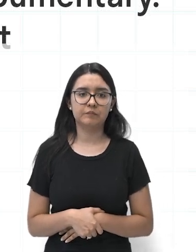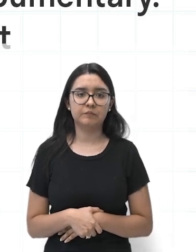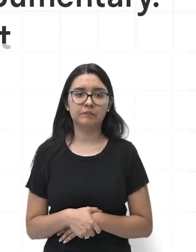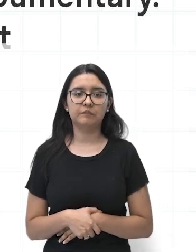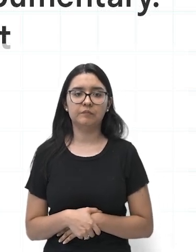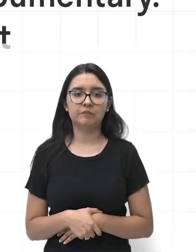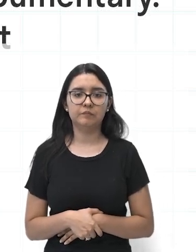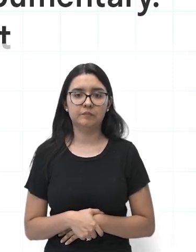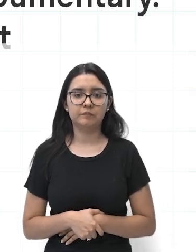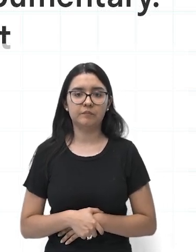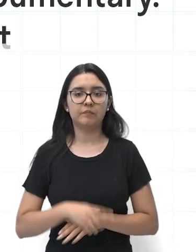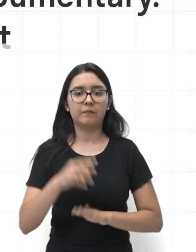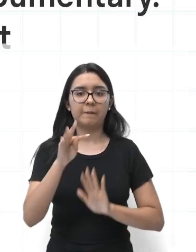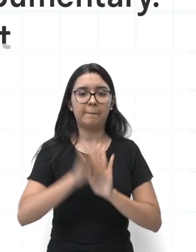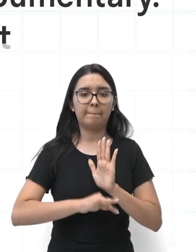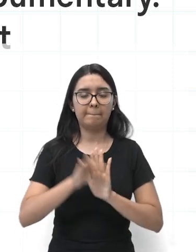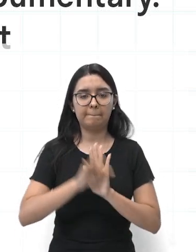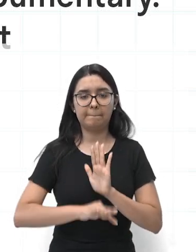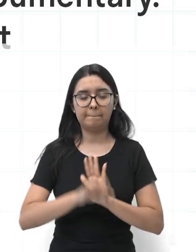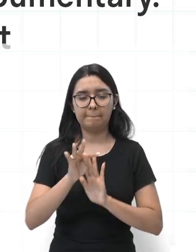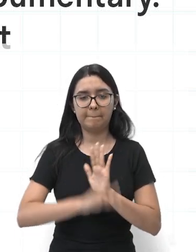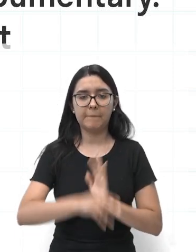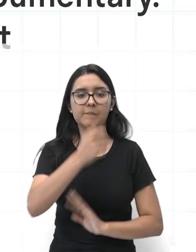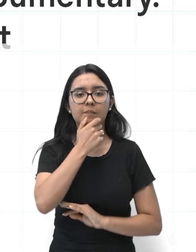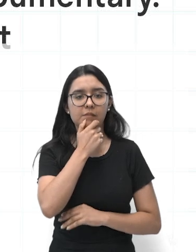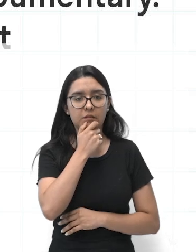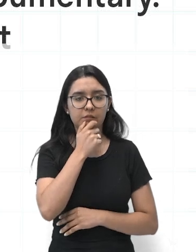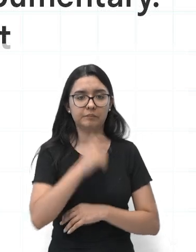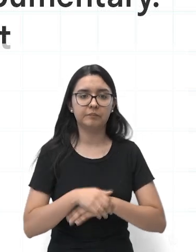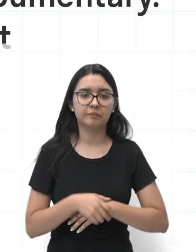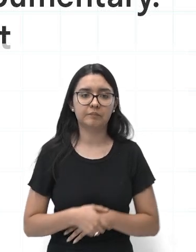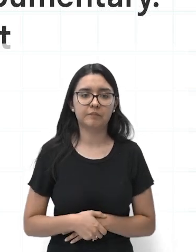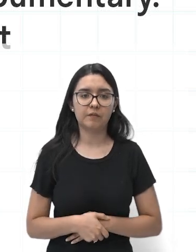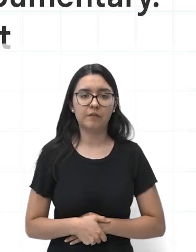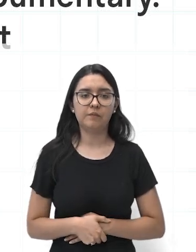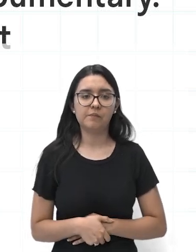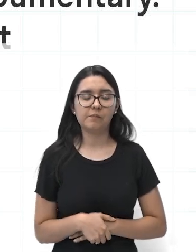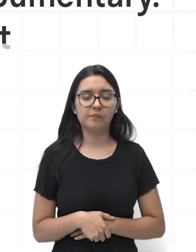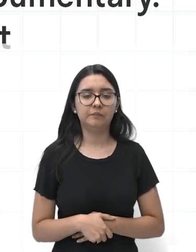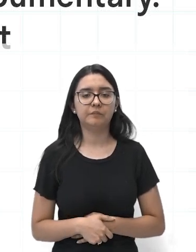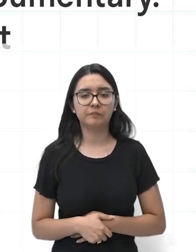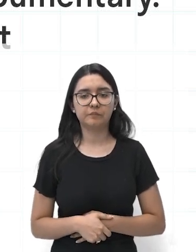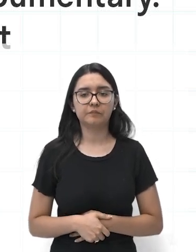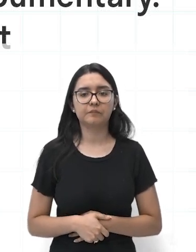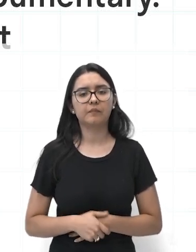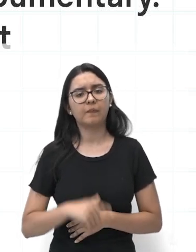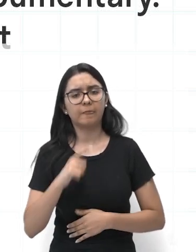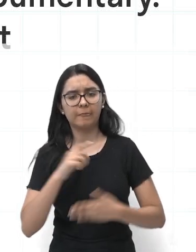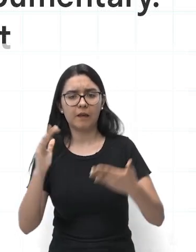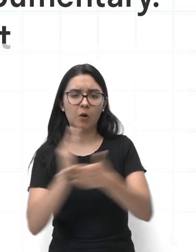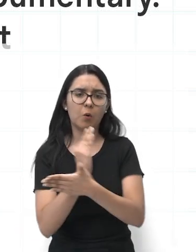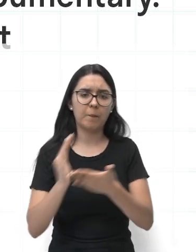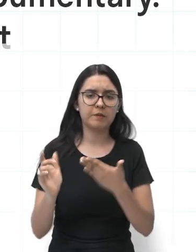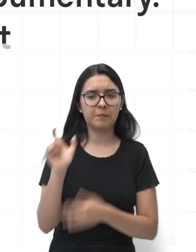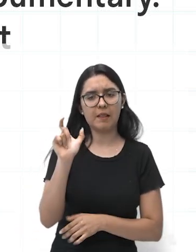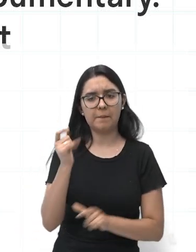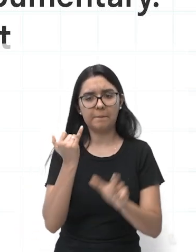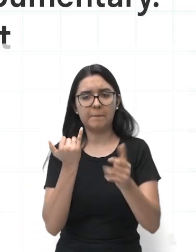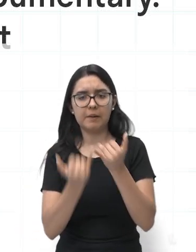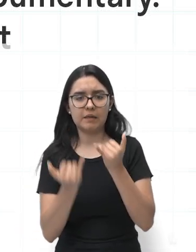my homework. Tá falando aqui da tarde já, né? E aí tem algumas palavras cognatas,